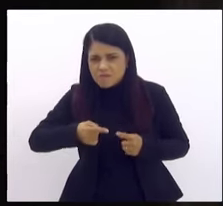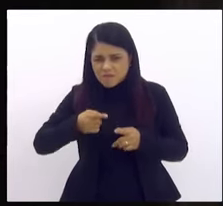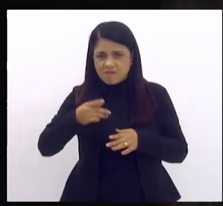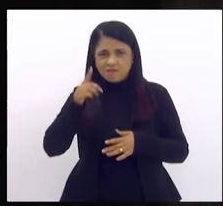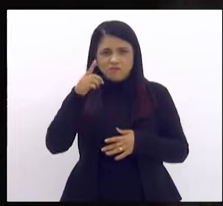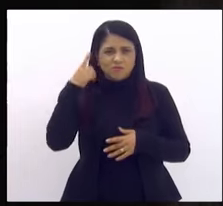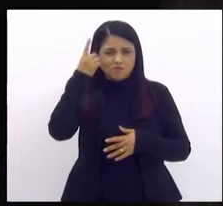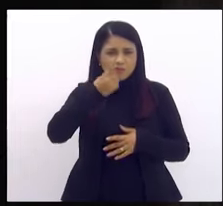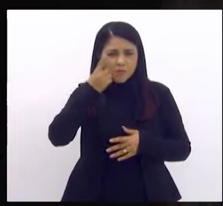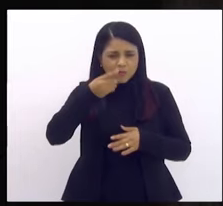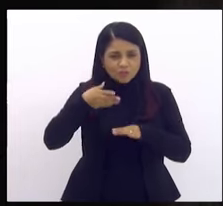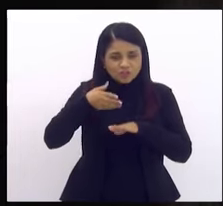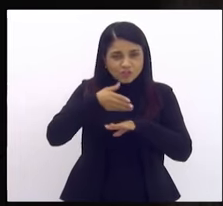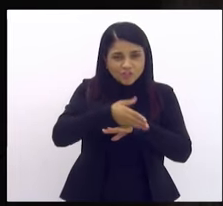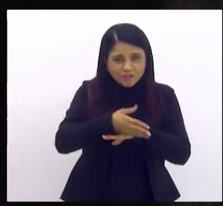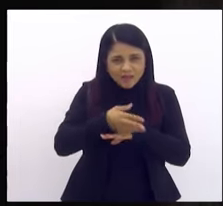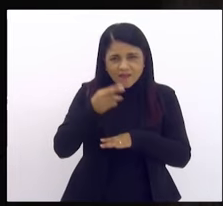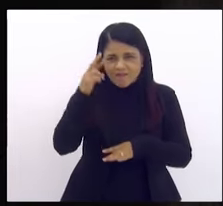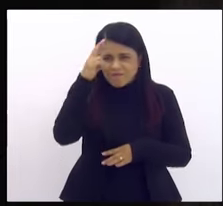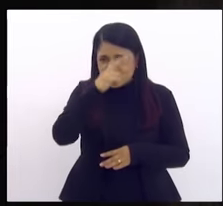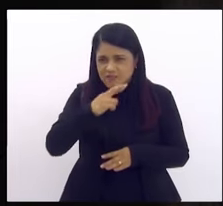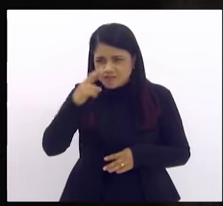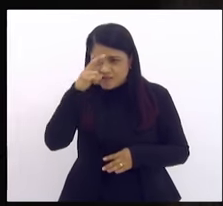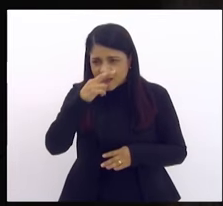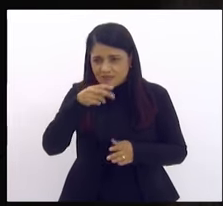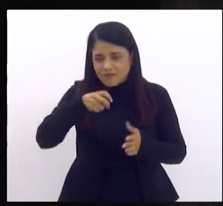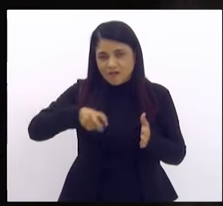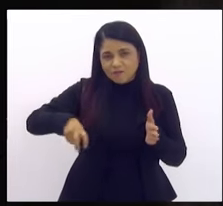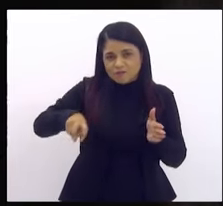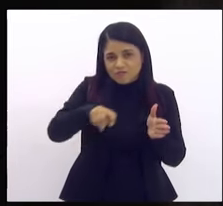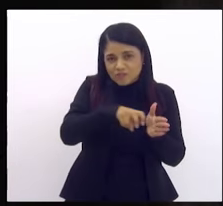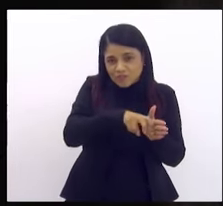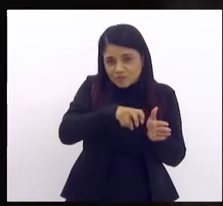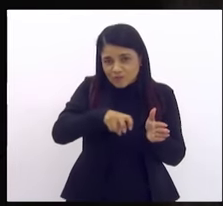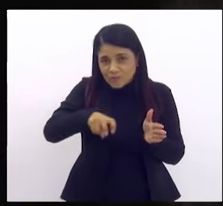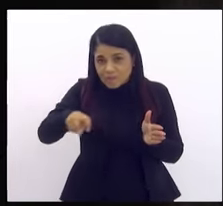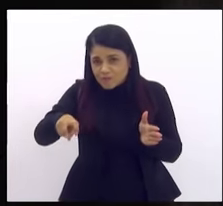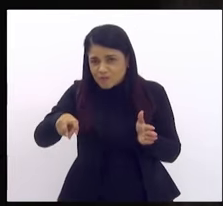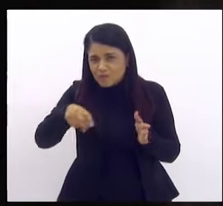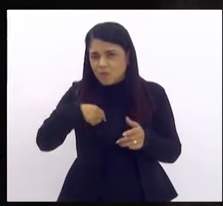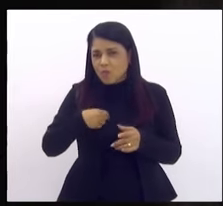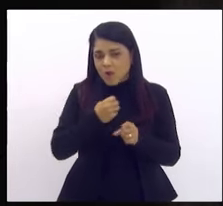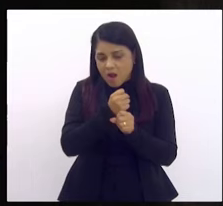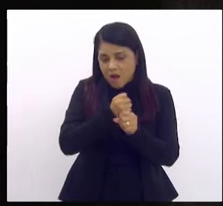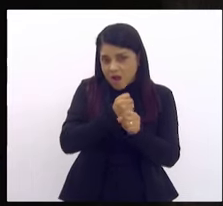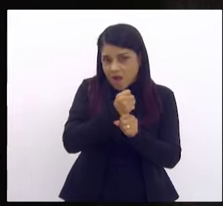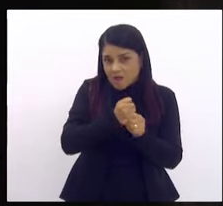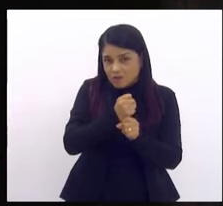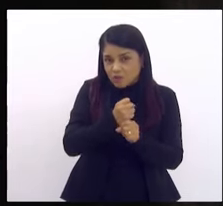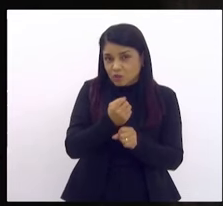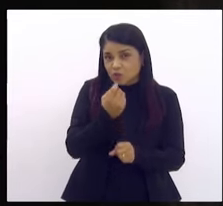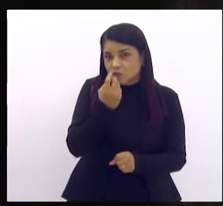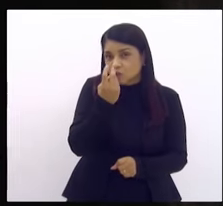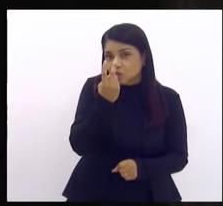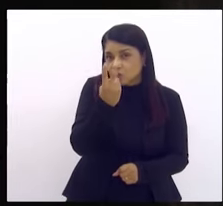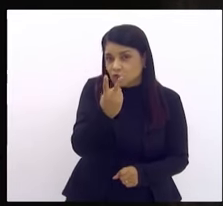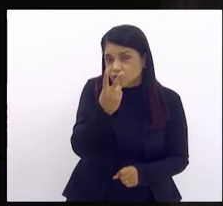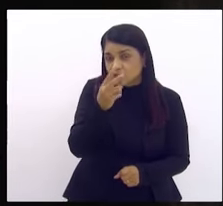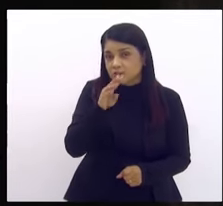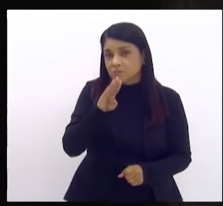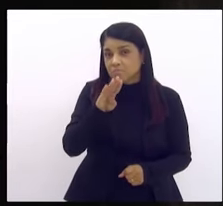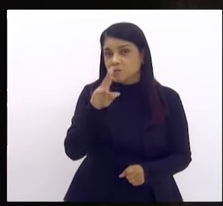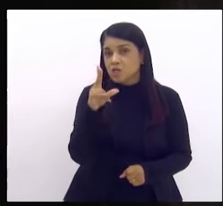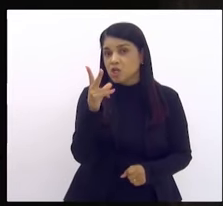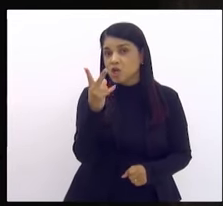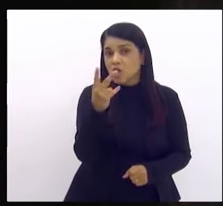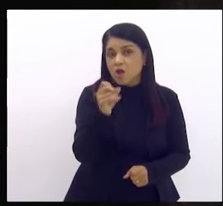e fiscalizar o estacionamento de uma instituição que tem um orçamento anual de 2 bilhões de reais. É